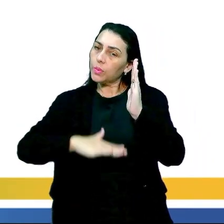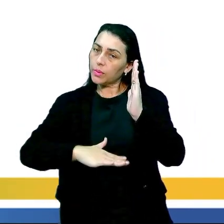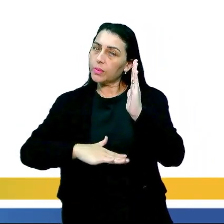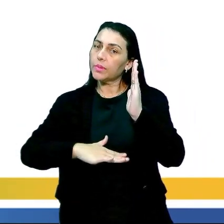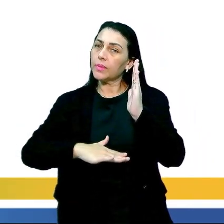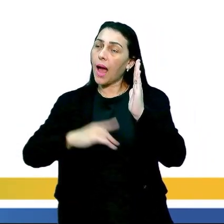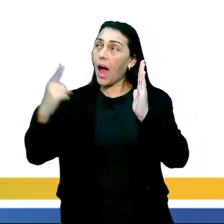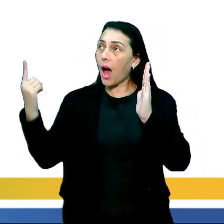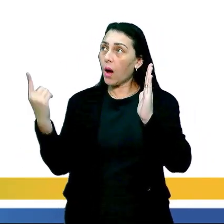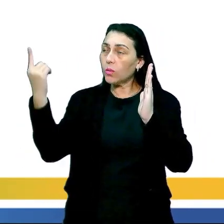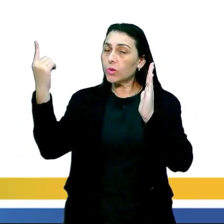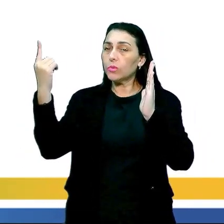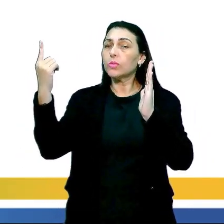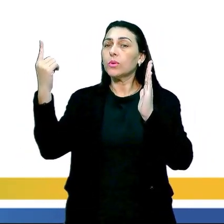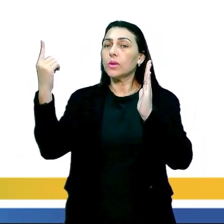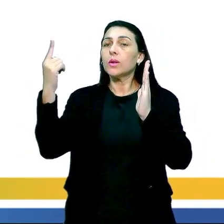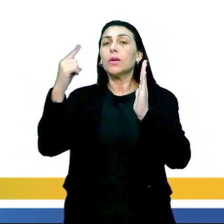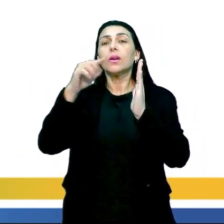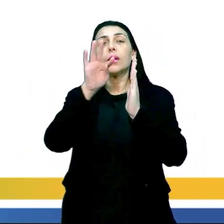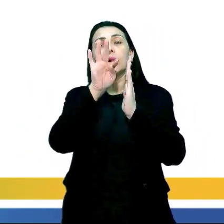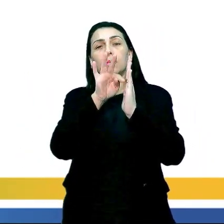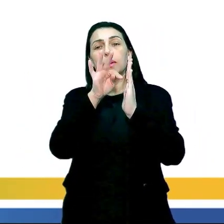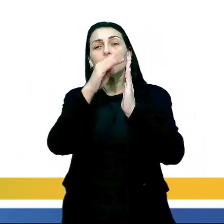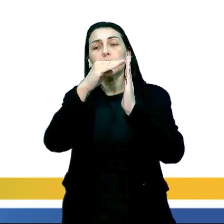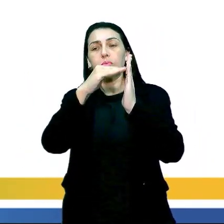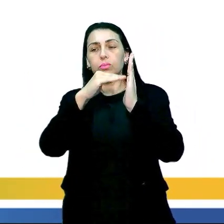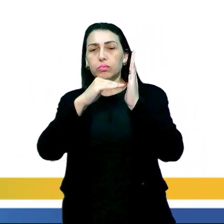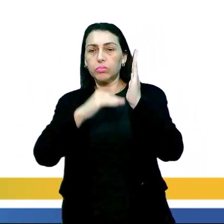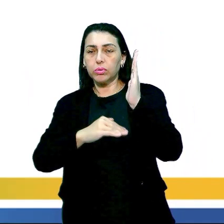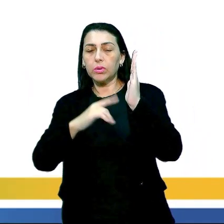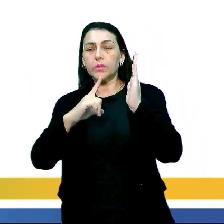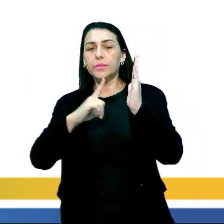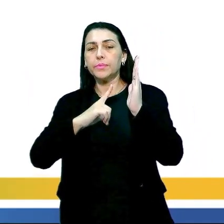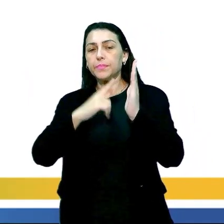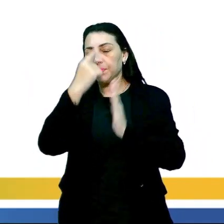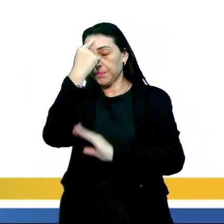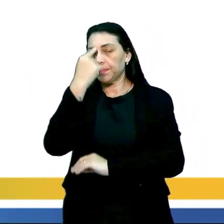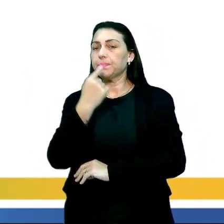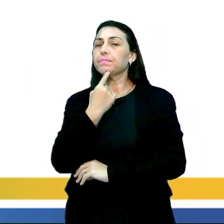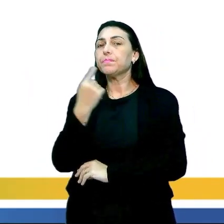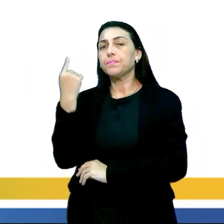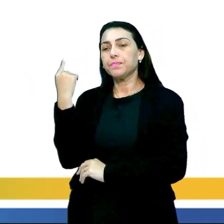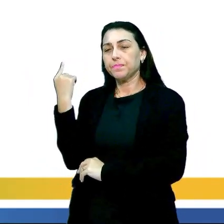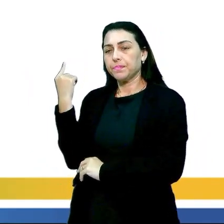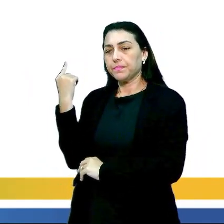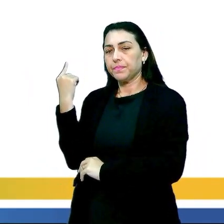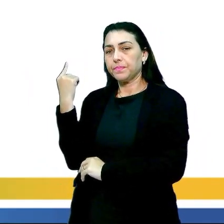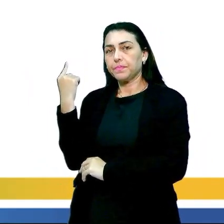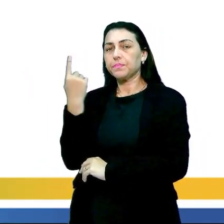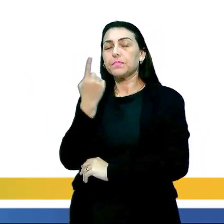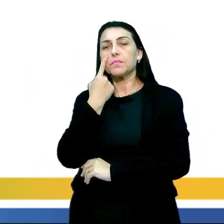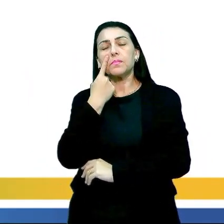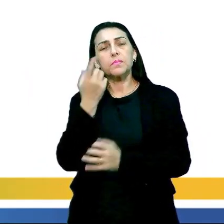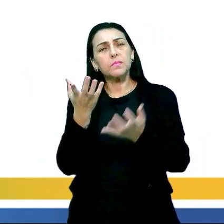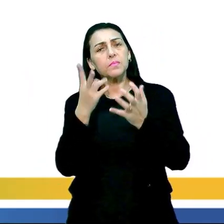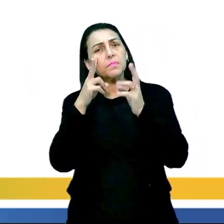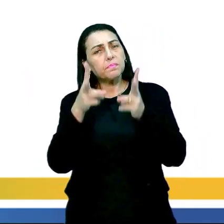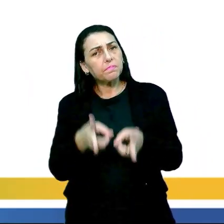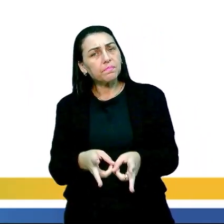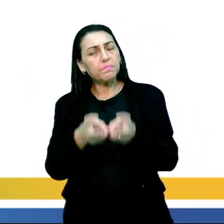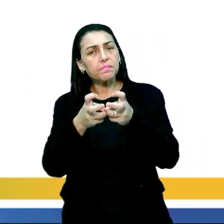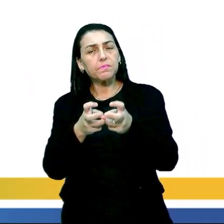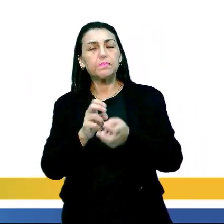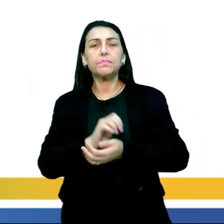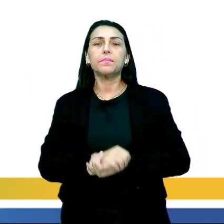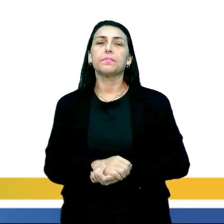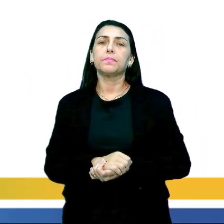diminuir. Aqui a gente tem, por exemplo, na imagem, uma representação bem interessante. Olha, eu quero que vocês observem